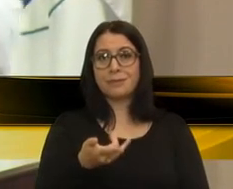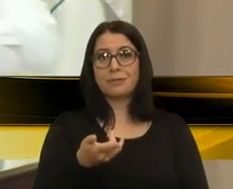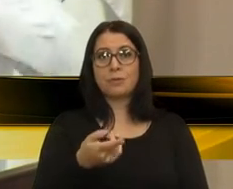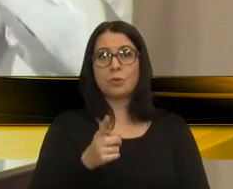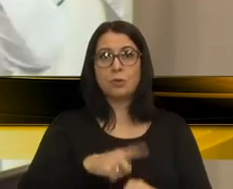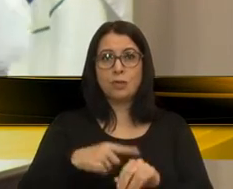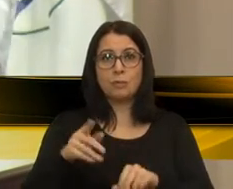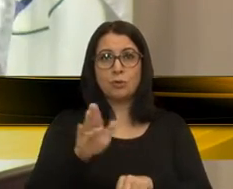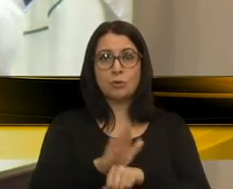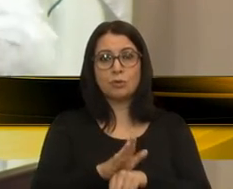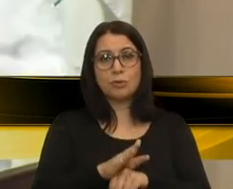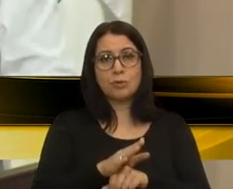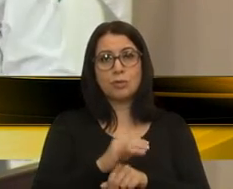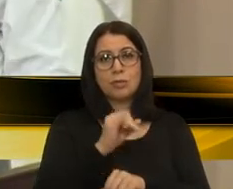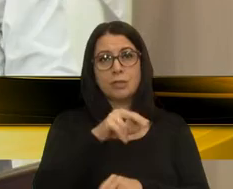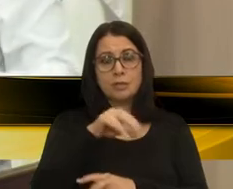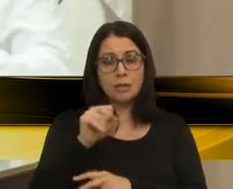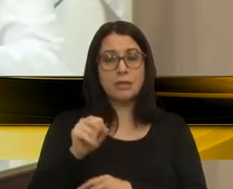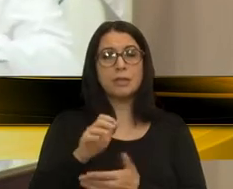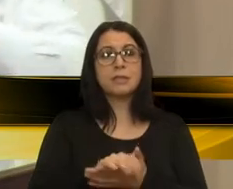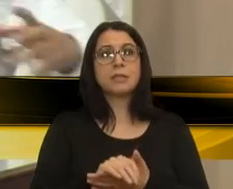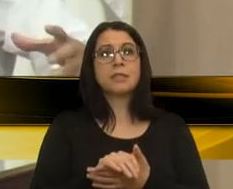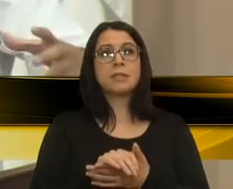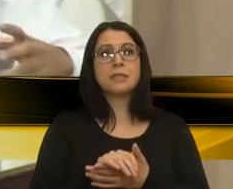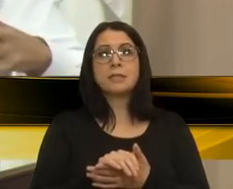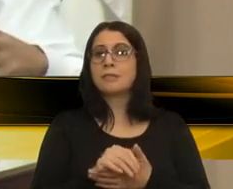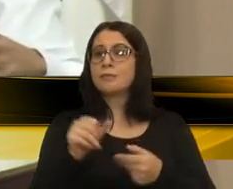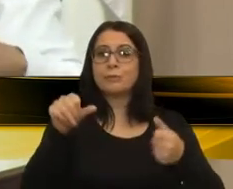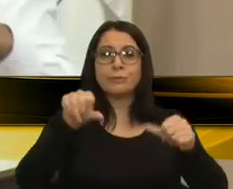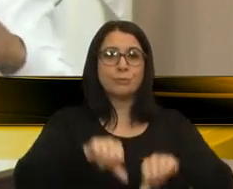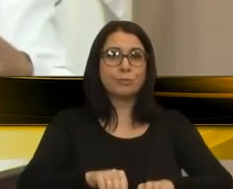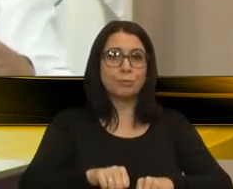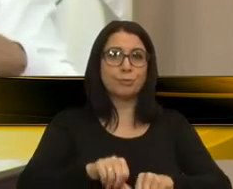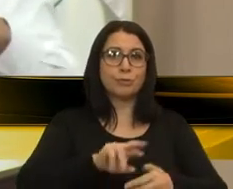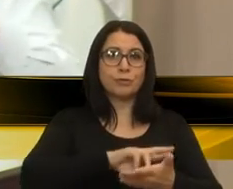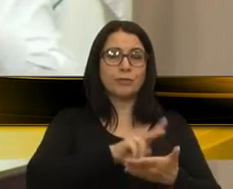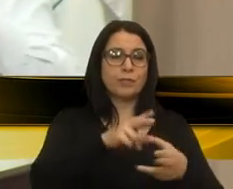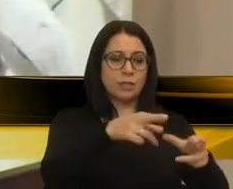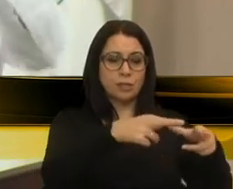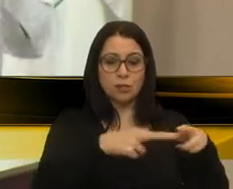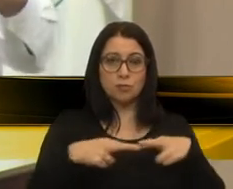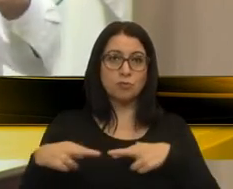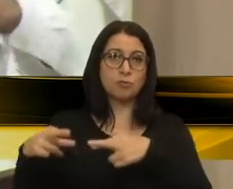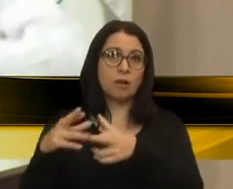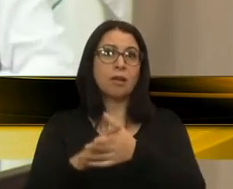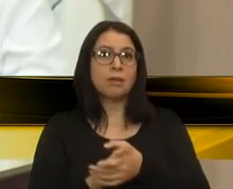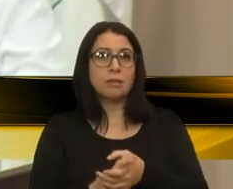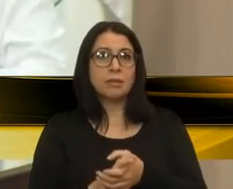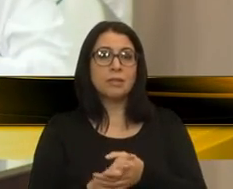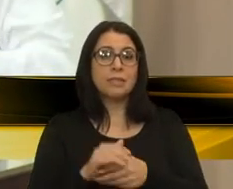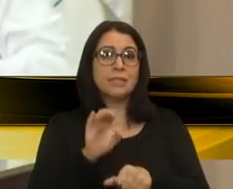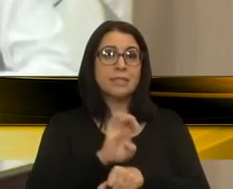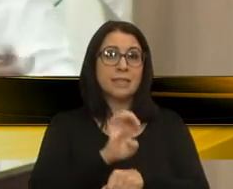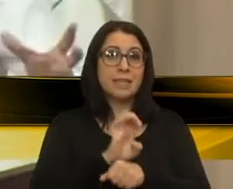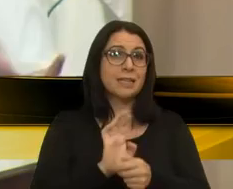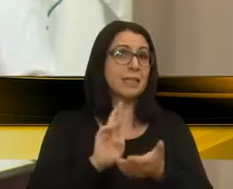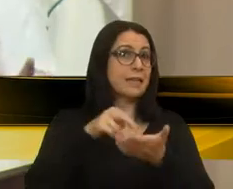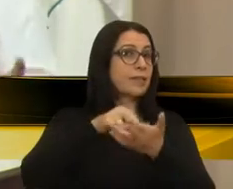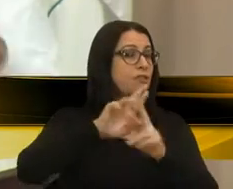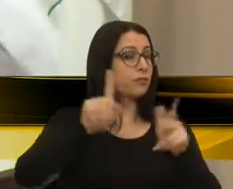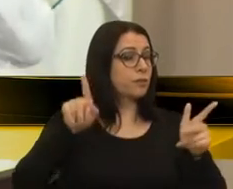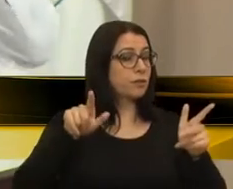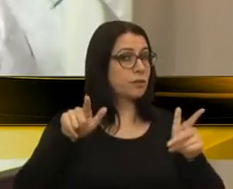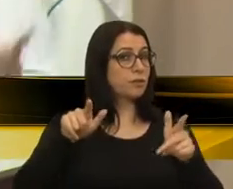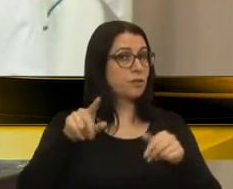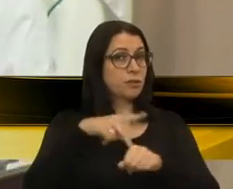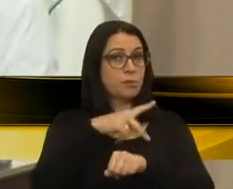tempo de contribuição, aumenta a idade mínima, desconsidera a diversidade regional de estados que têm realidades totalmente